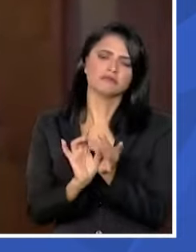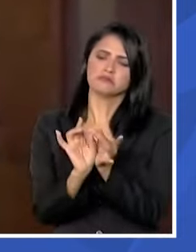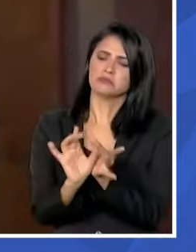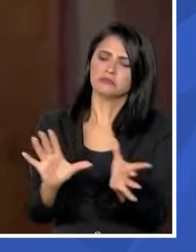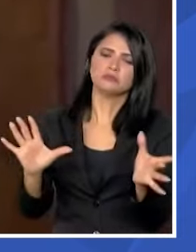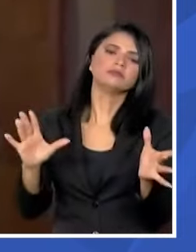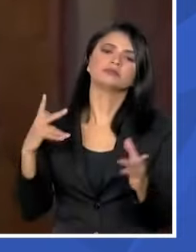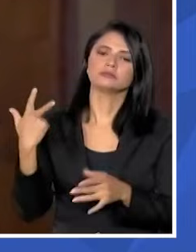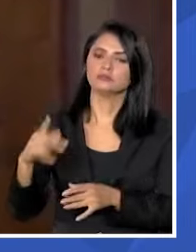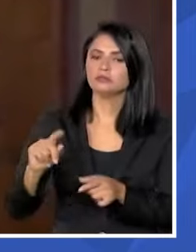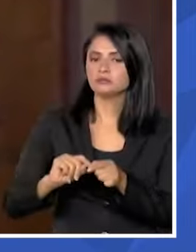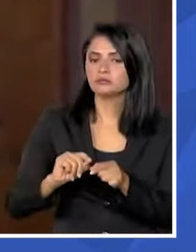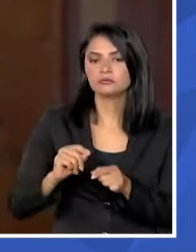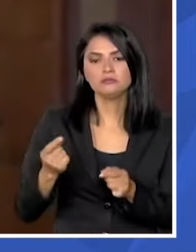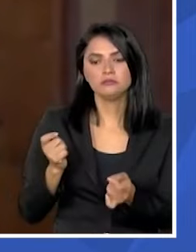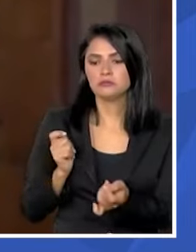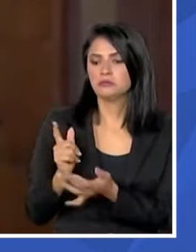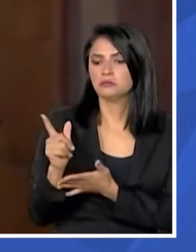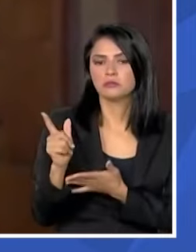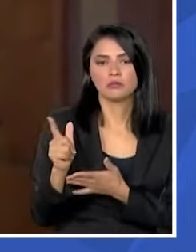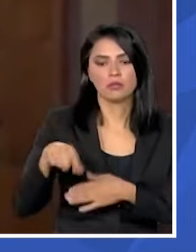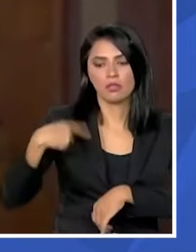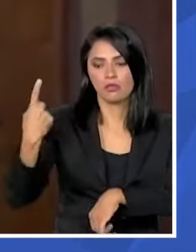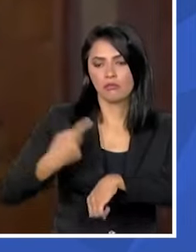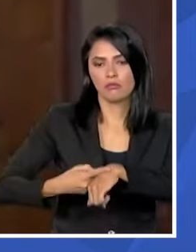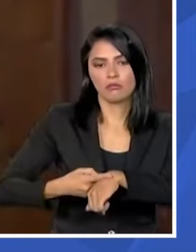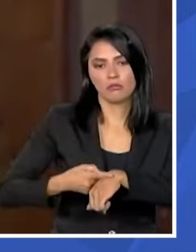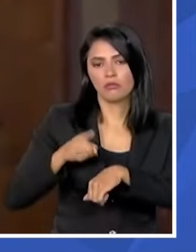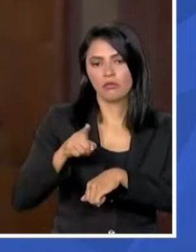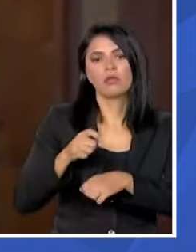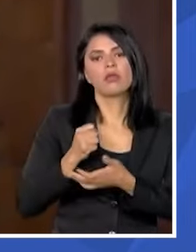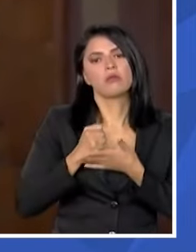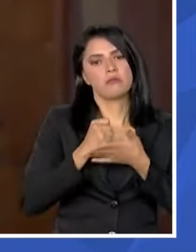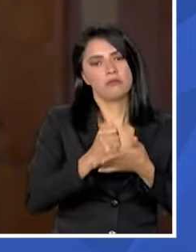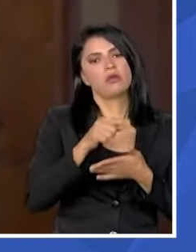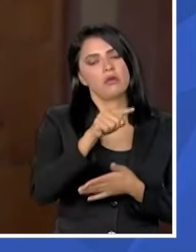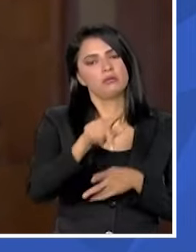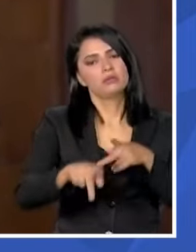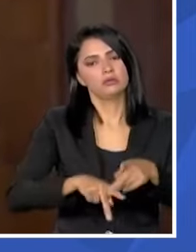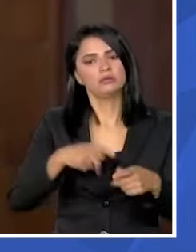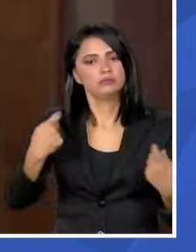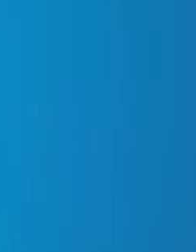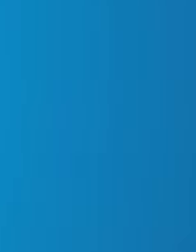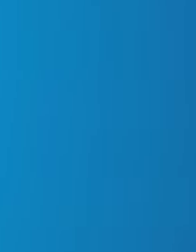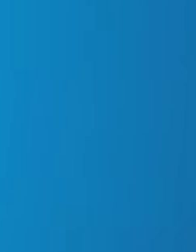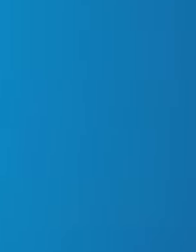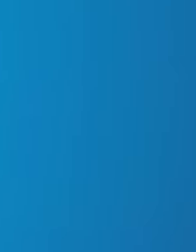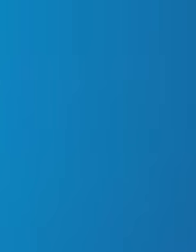vontade para ele fazer a compra imediatamente e apoiar a população que precisa.